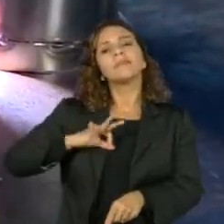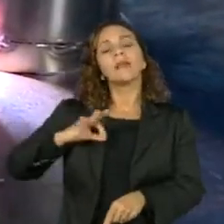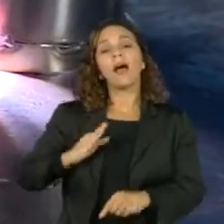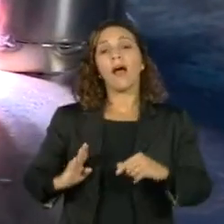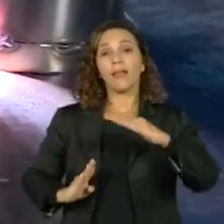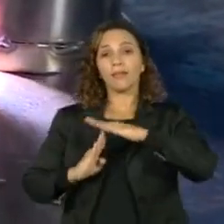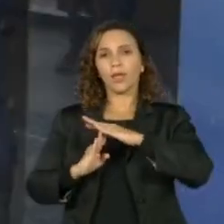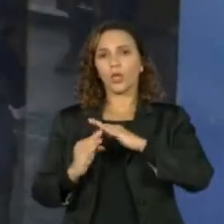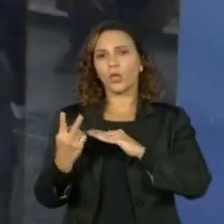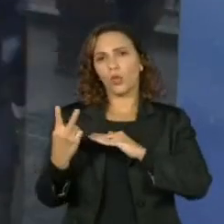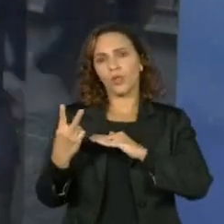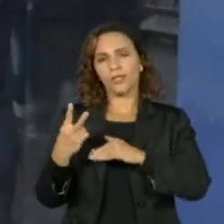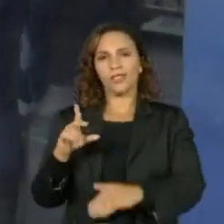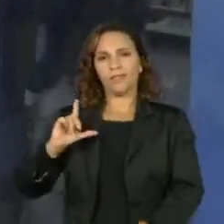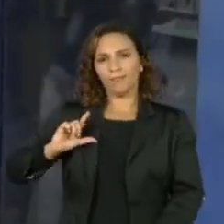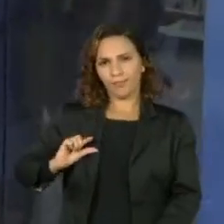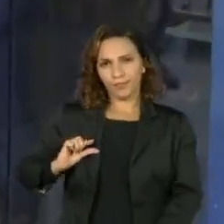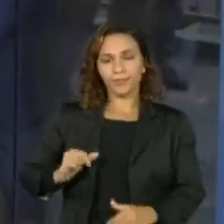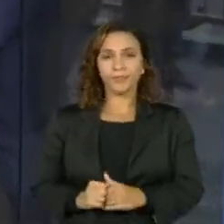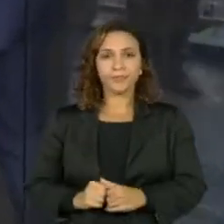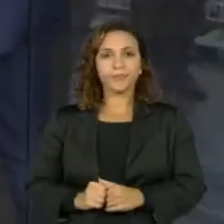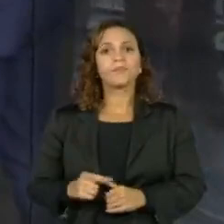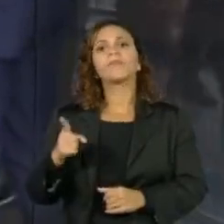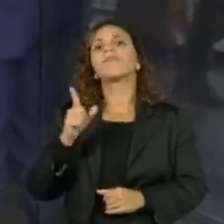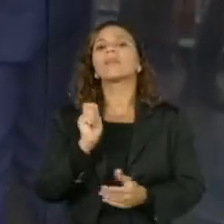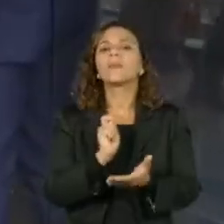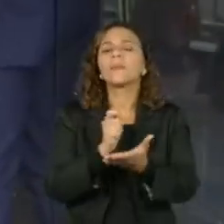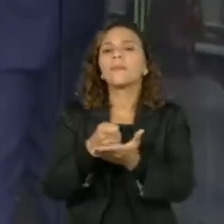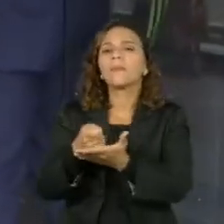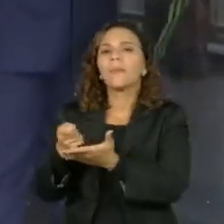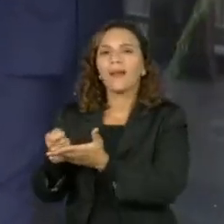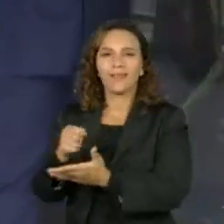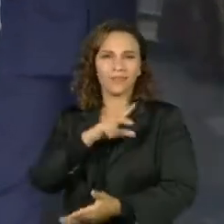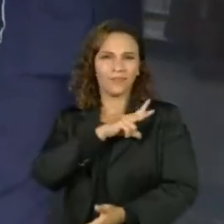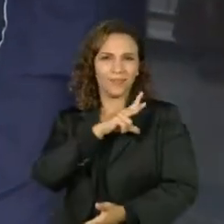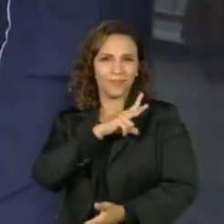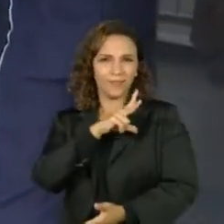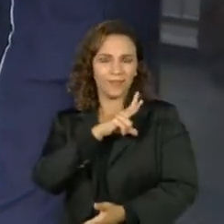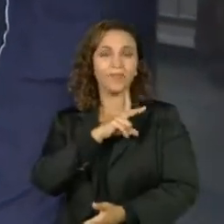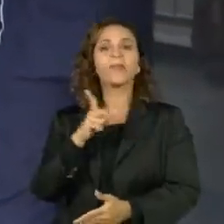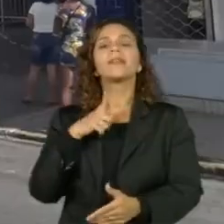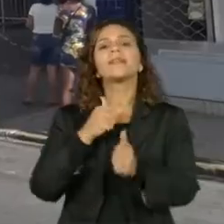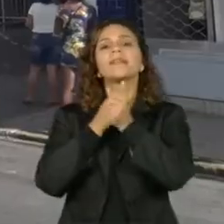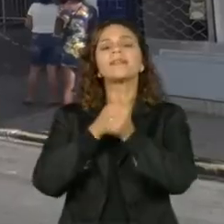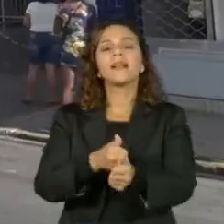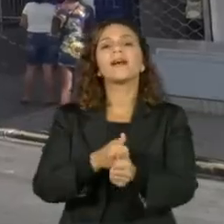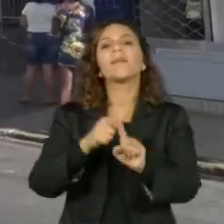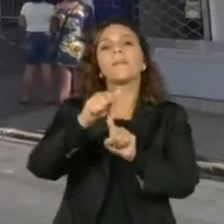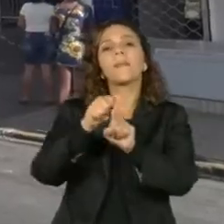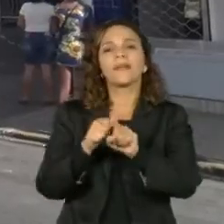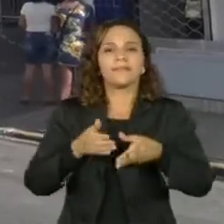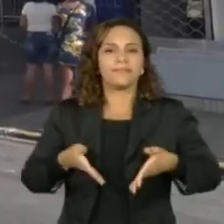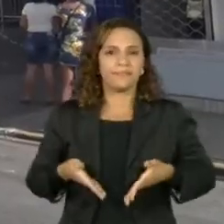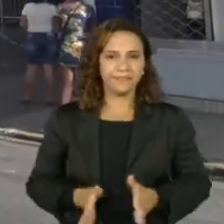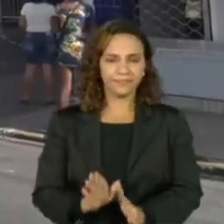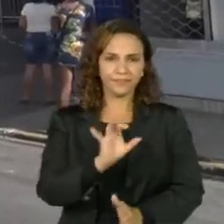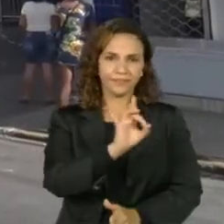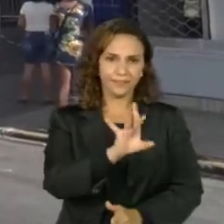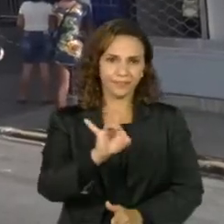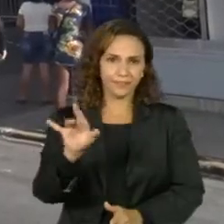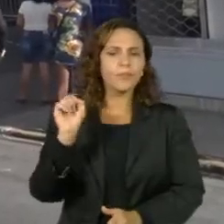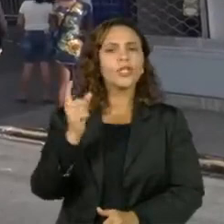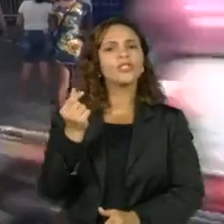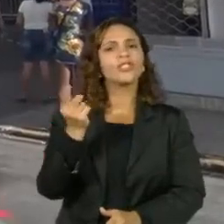mínimos mensais. A data de pagamento para trabalhadores da iniciativa privada segue o mês de nascimento. O dinheiro pode